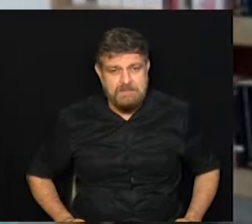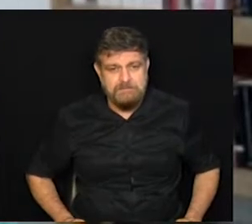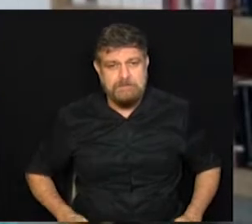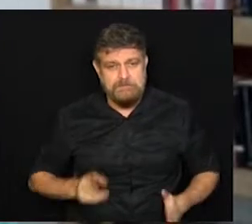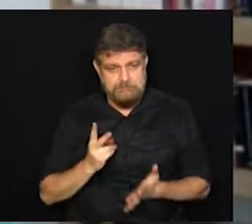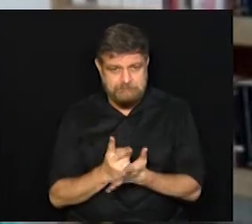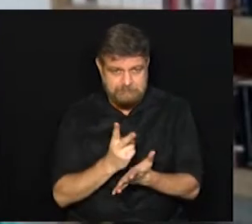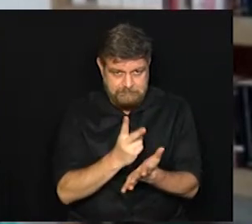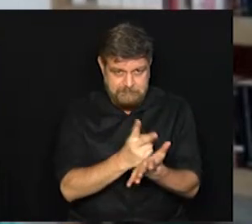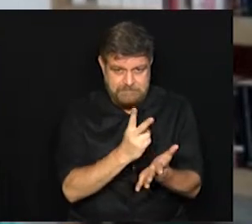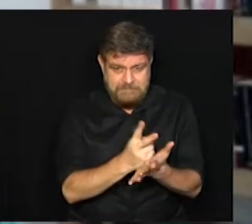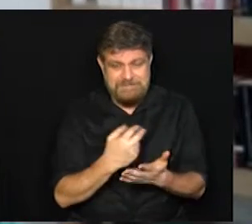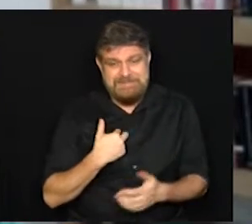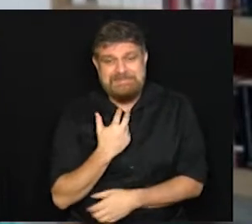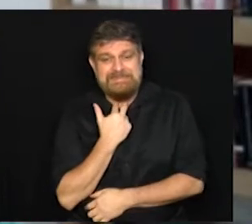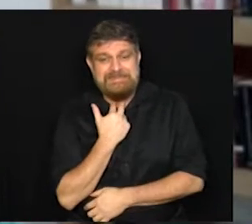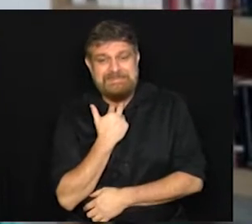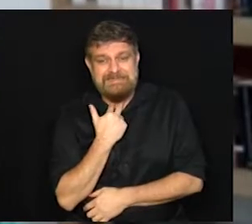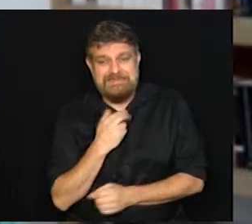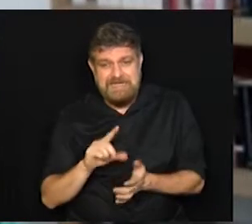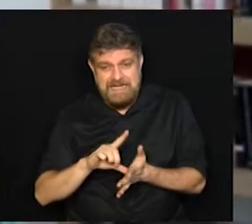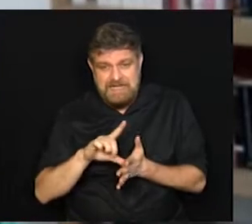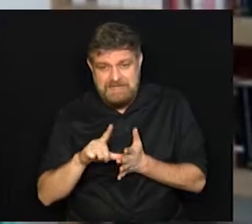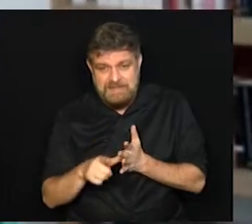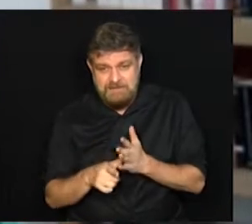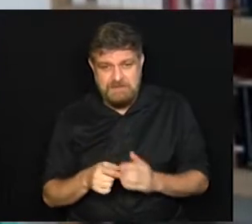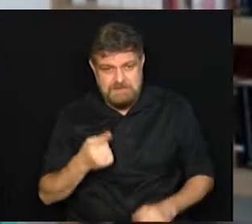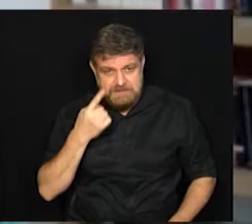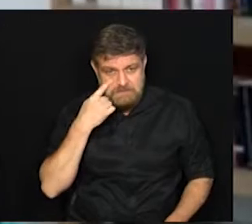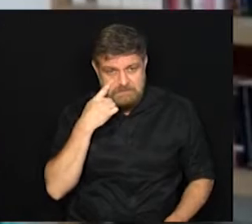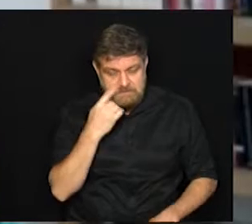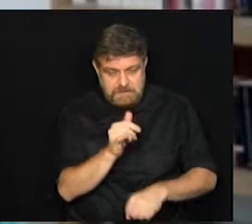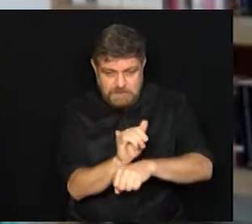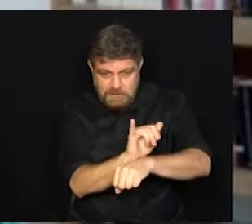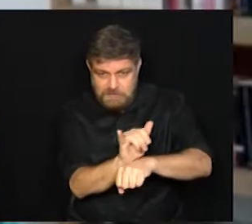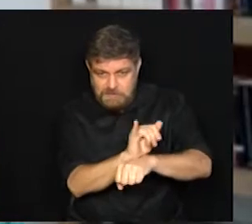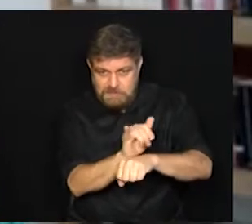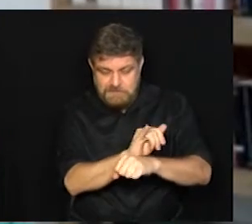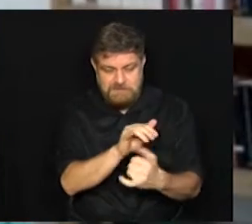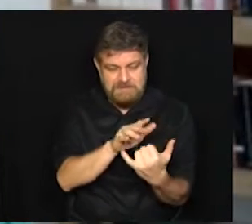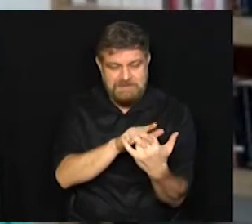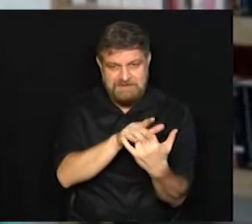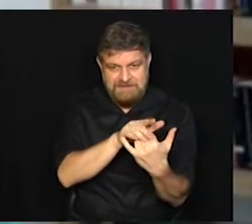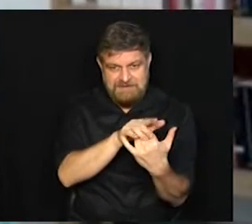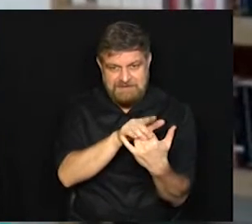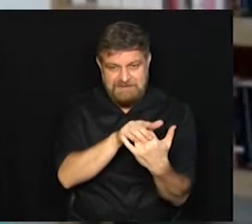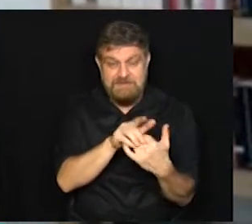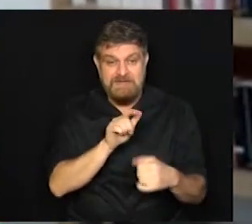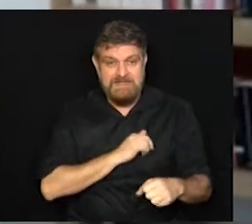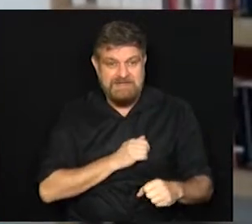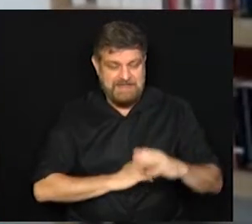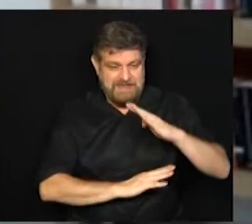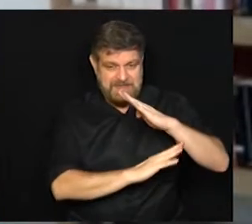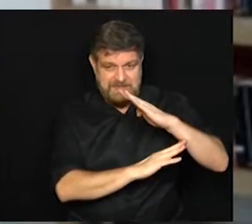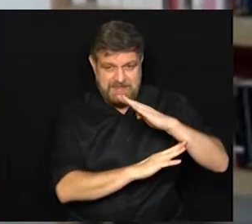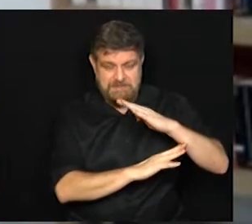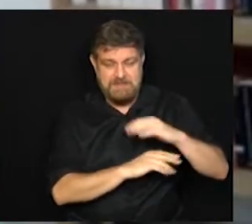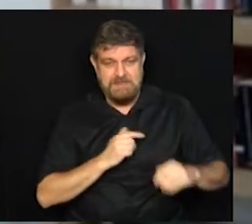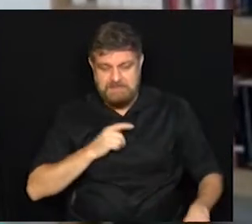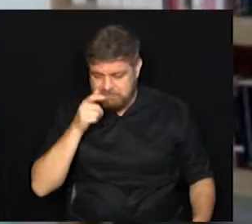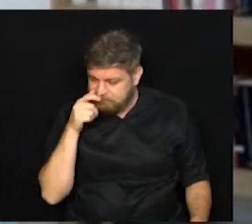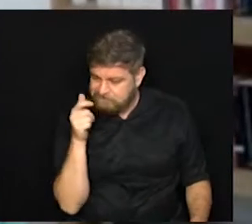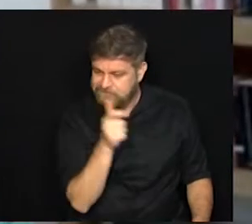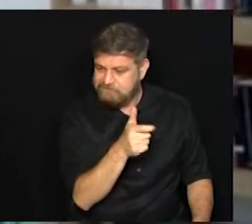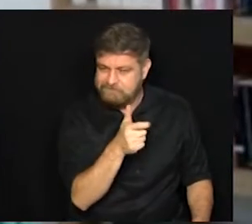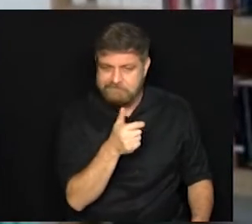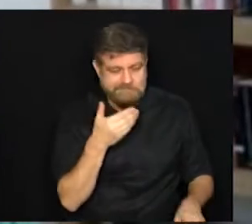que eu não consigo participar, depois eu entro no YouTube, no canal da Câmara, da TV Câmara,